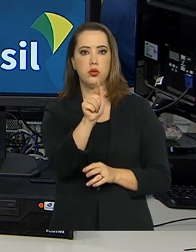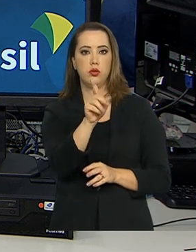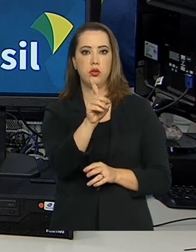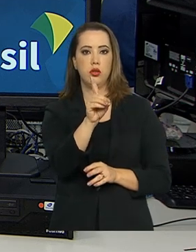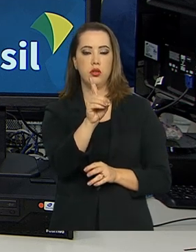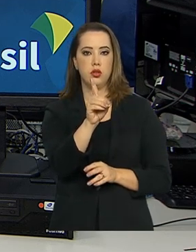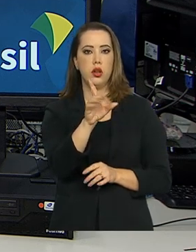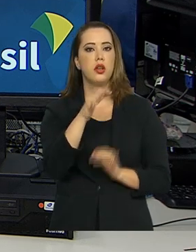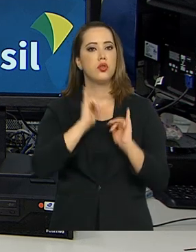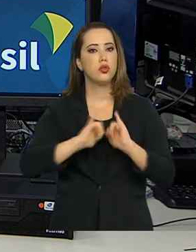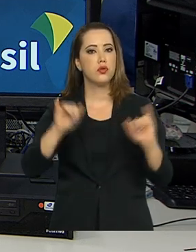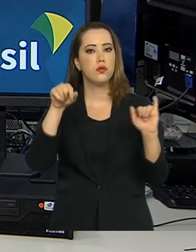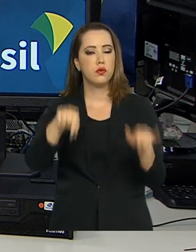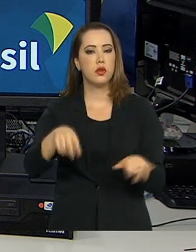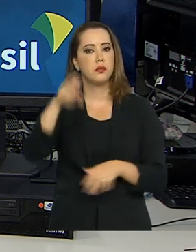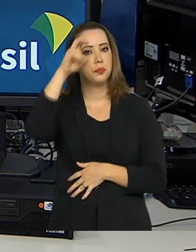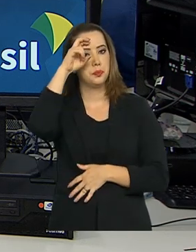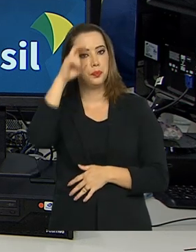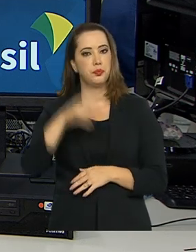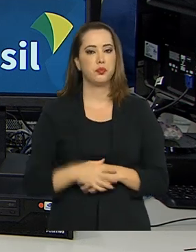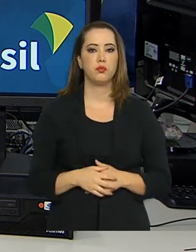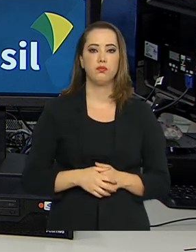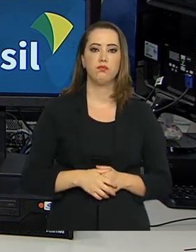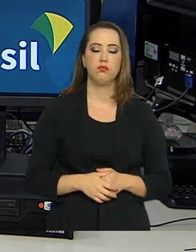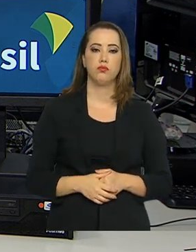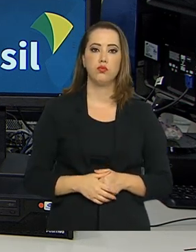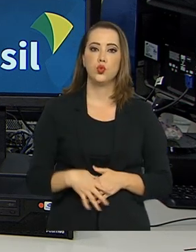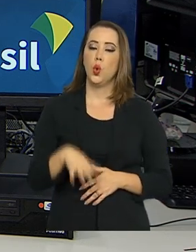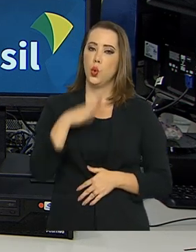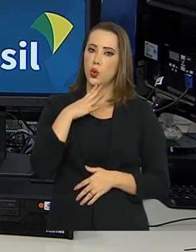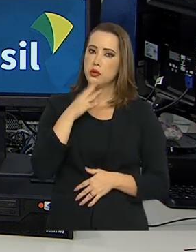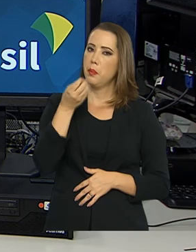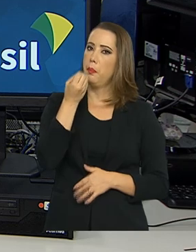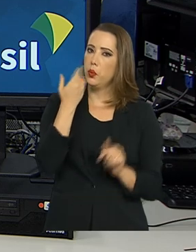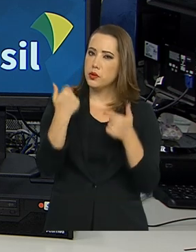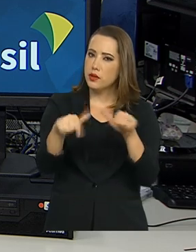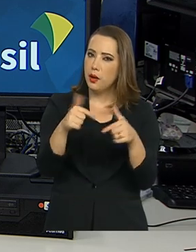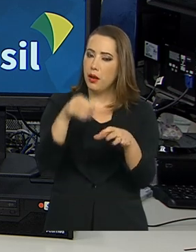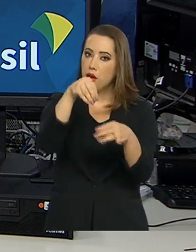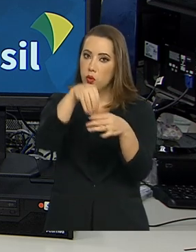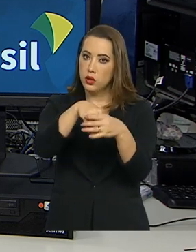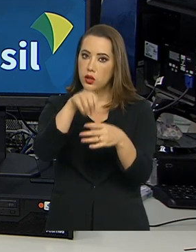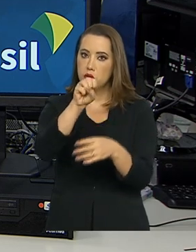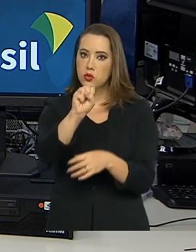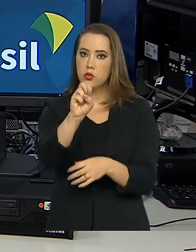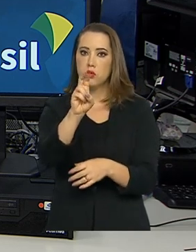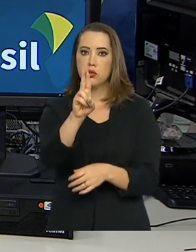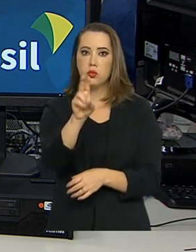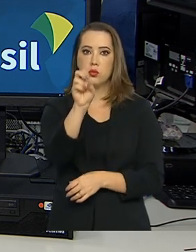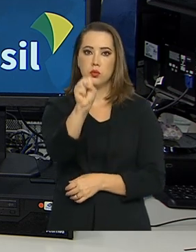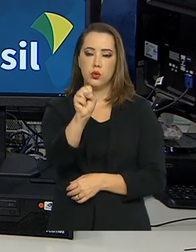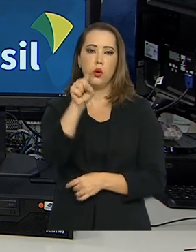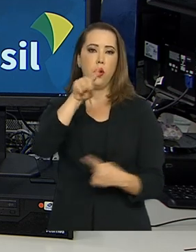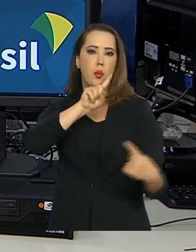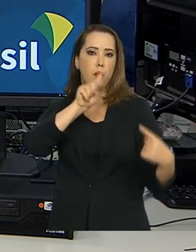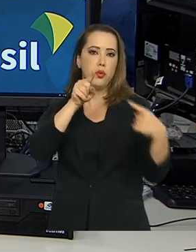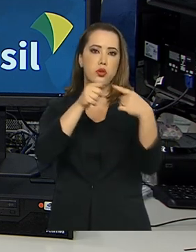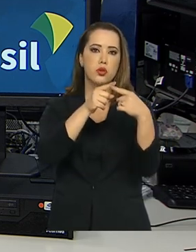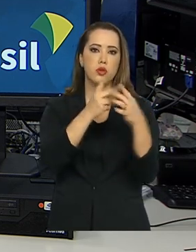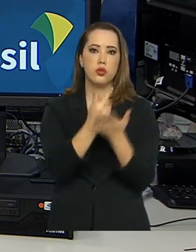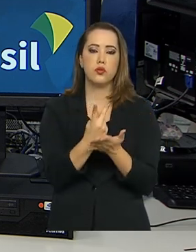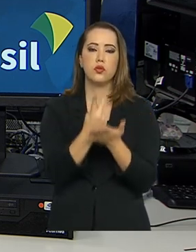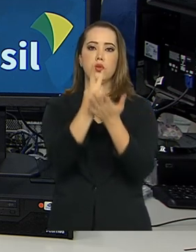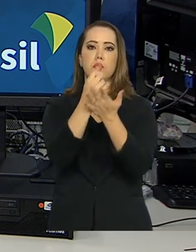CAGED, divulgado nesta quinta-feira. Reconhecer boas práticas na rede pública de saúde, esse é o objetivo do